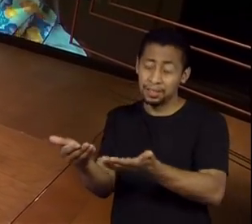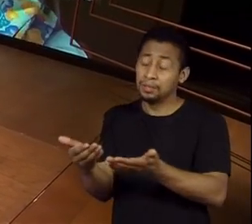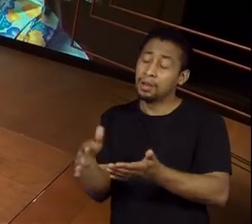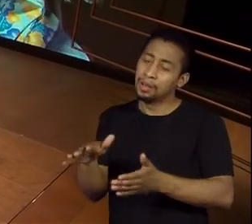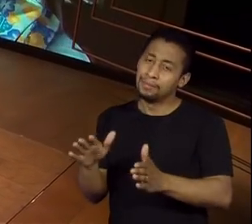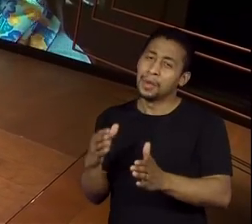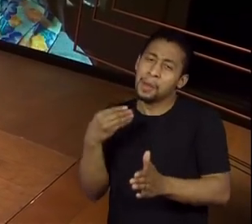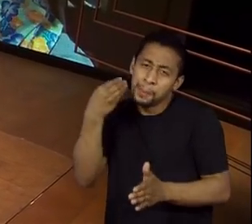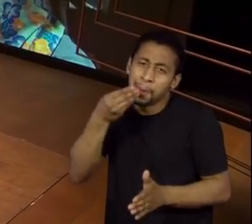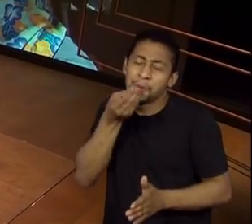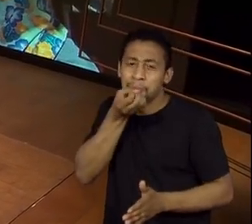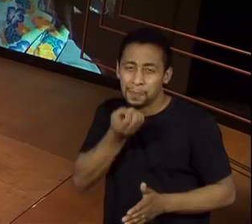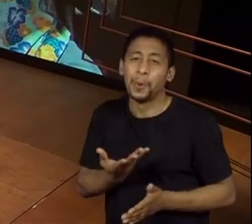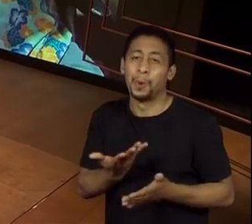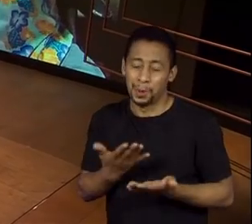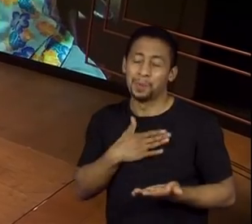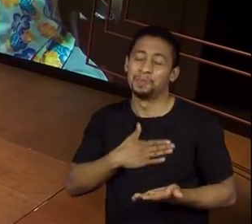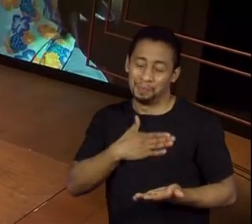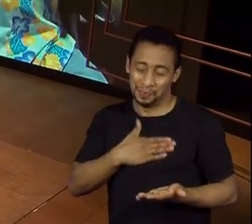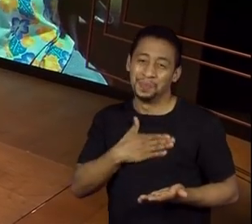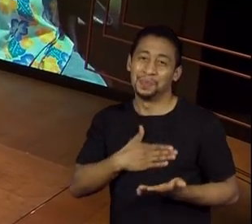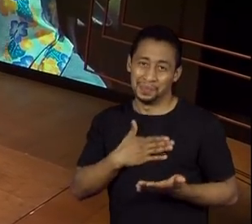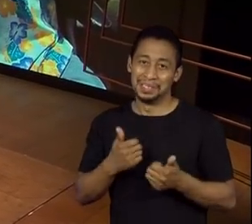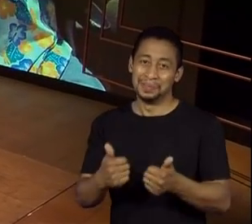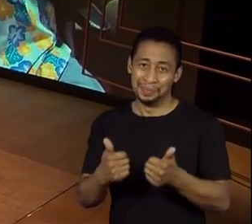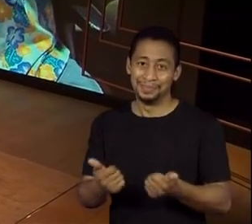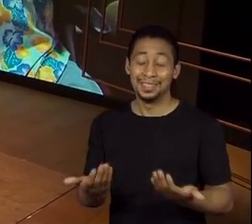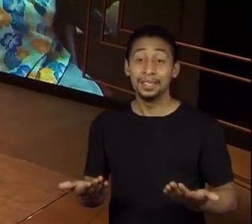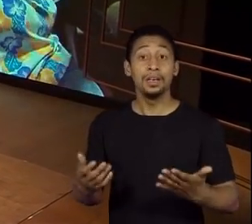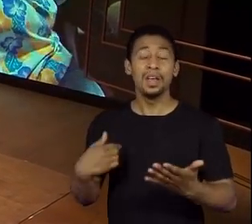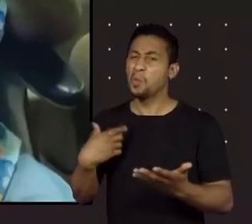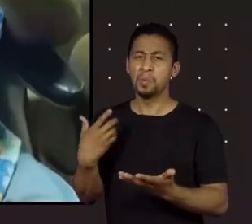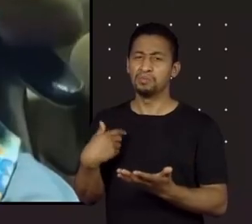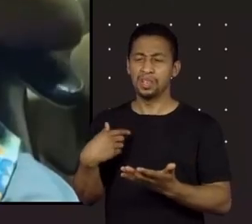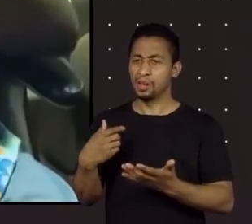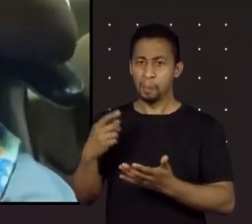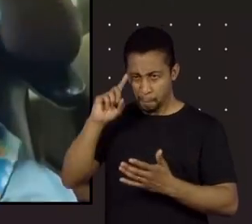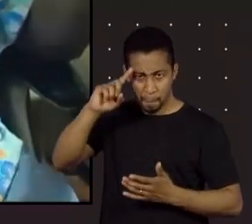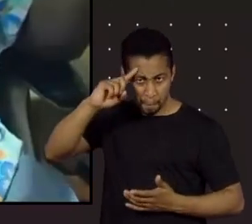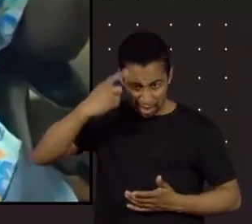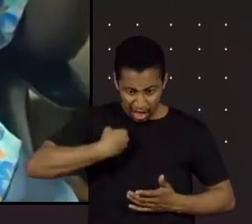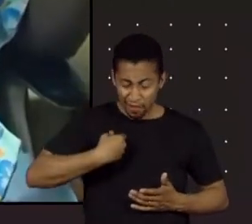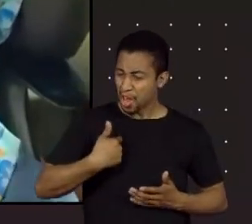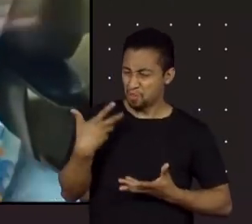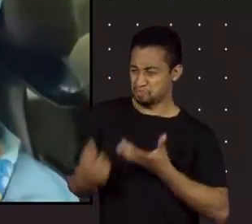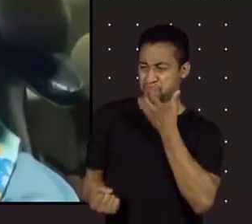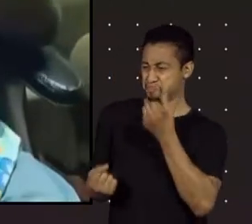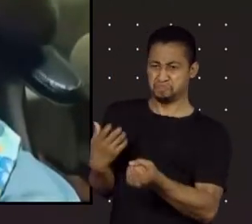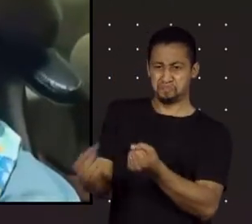como experiência foi muito bom. Eu estava aceitando qualquer coisa, né? Eu tava...